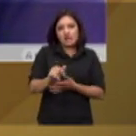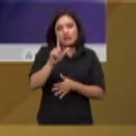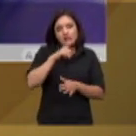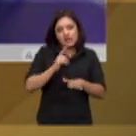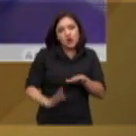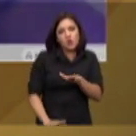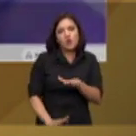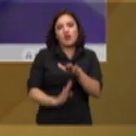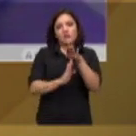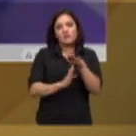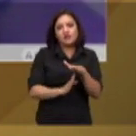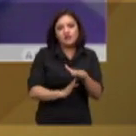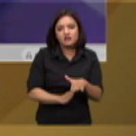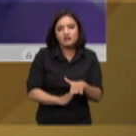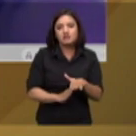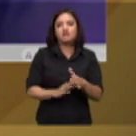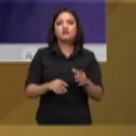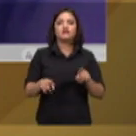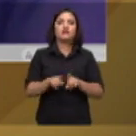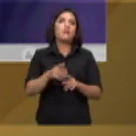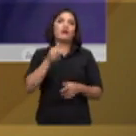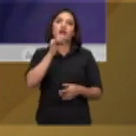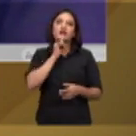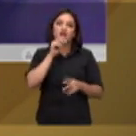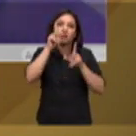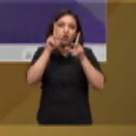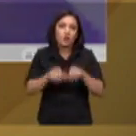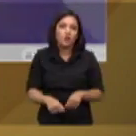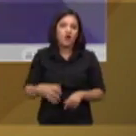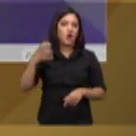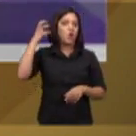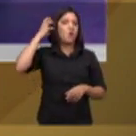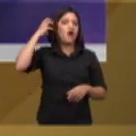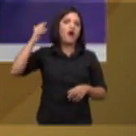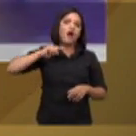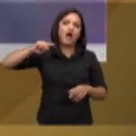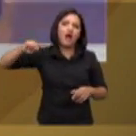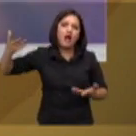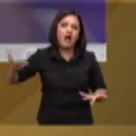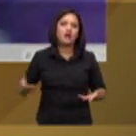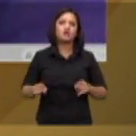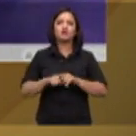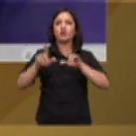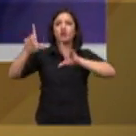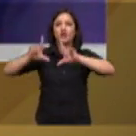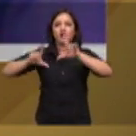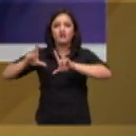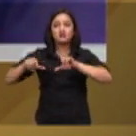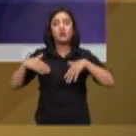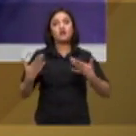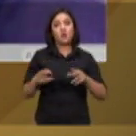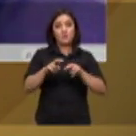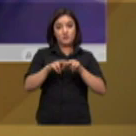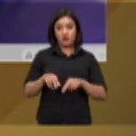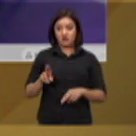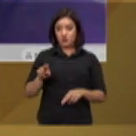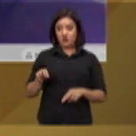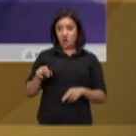é finito o espectro de ondas de rádio, o espectro de ondas de televisão. Por isso a administração, a